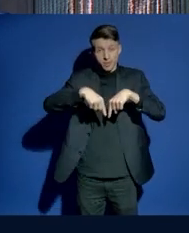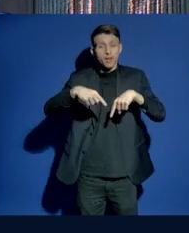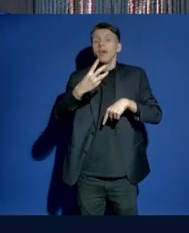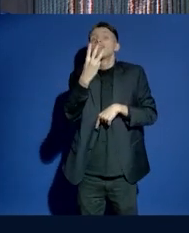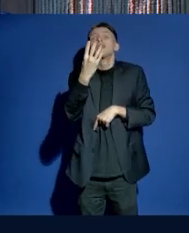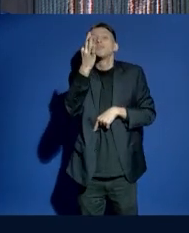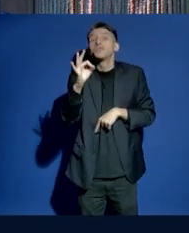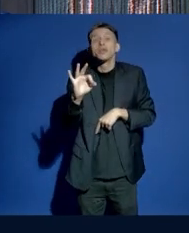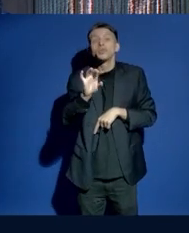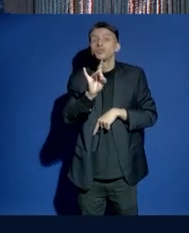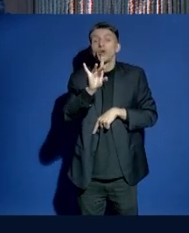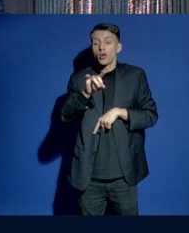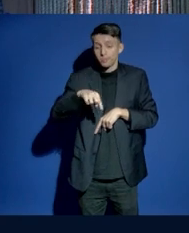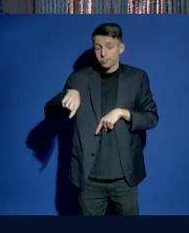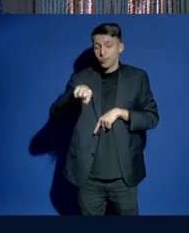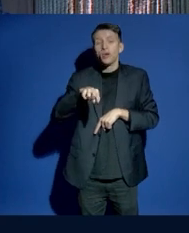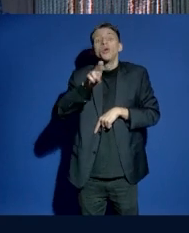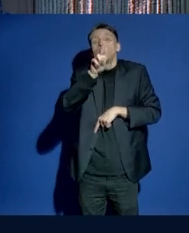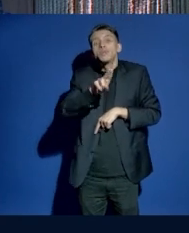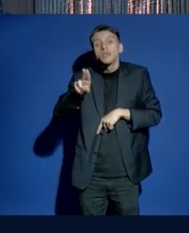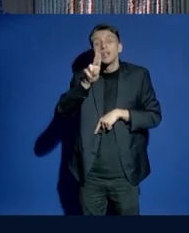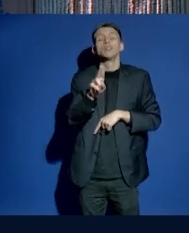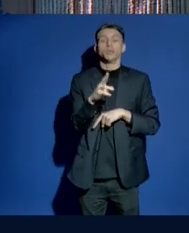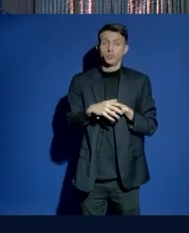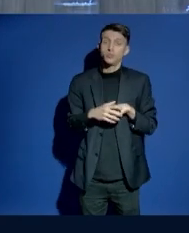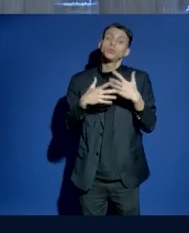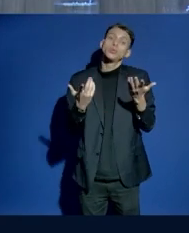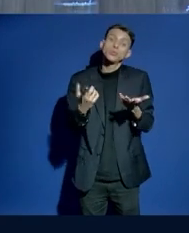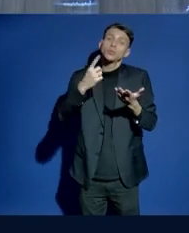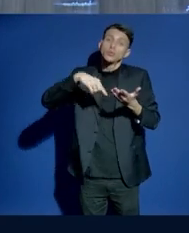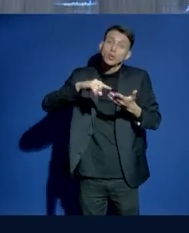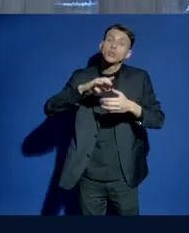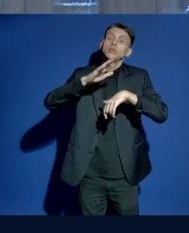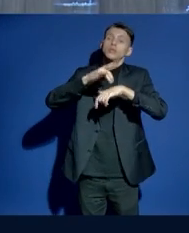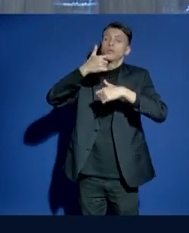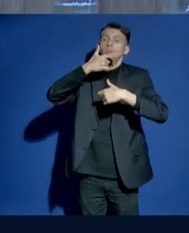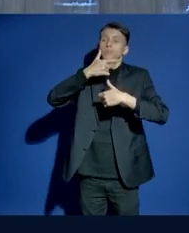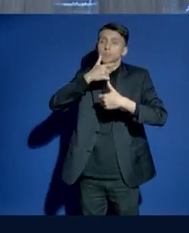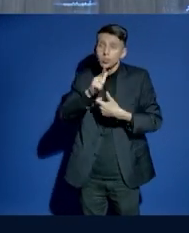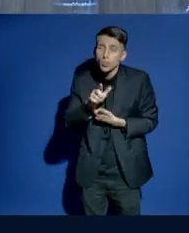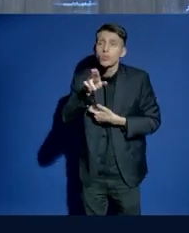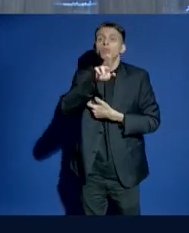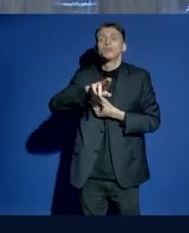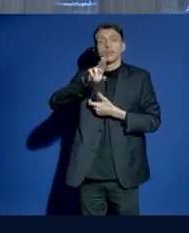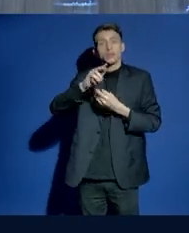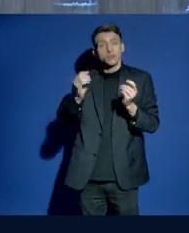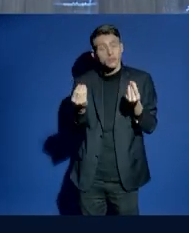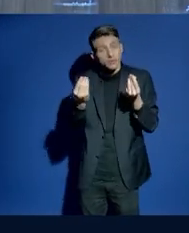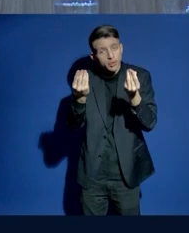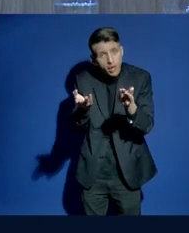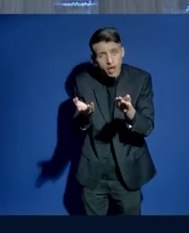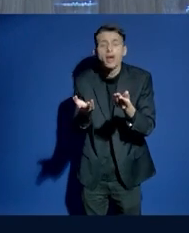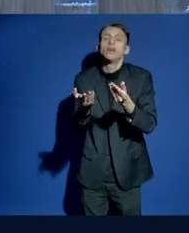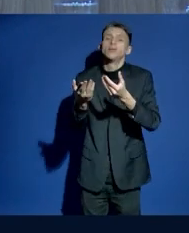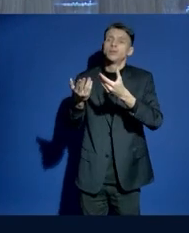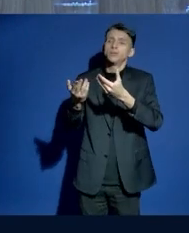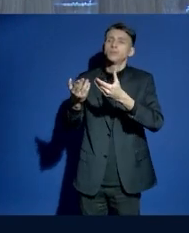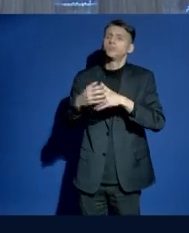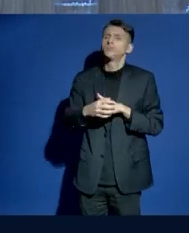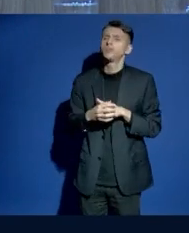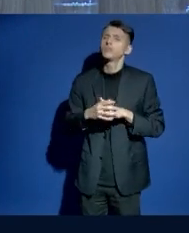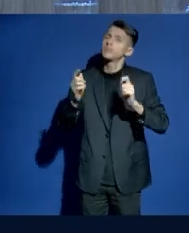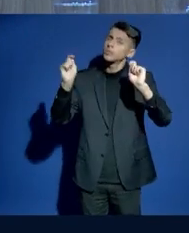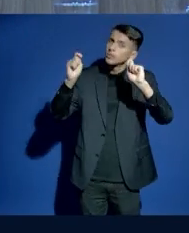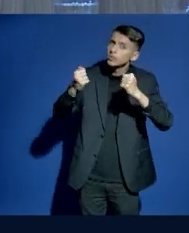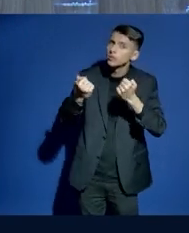linhaça e já Estamos abastecendo essa quantidade de veículos que Eu mencionei acho que ainda existe existe possibilidade